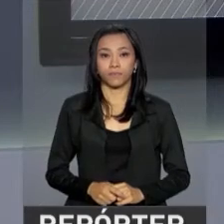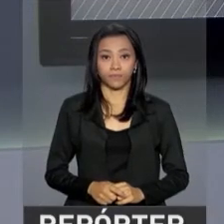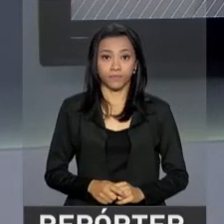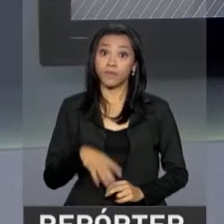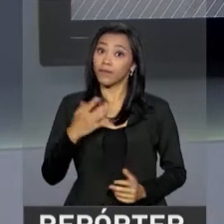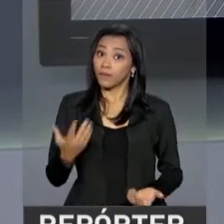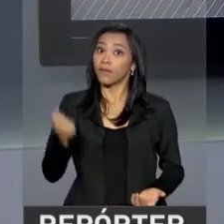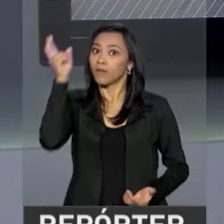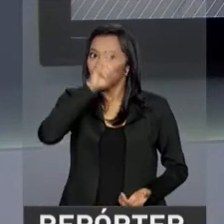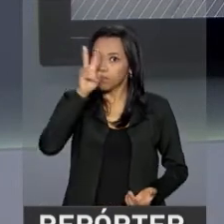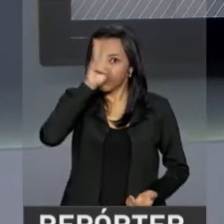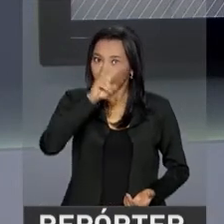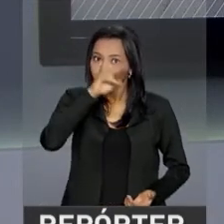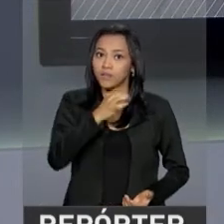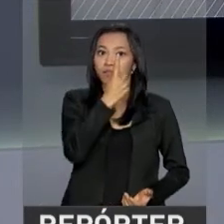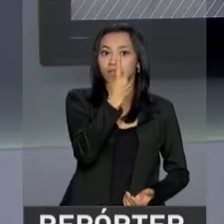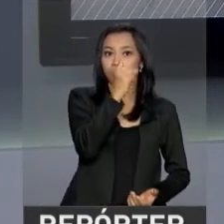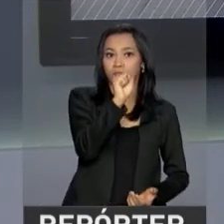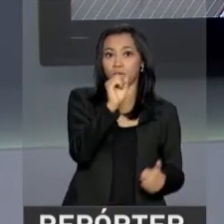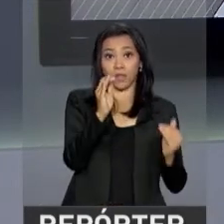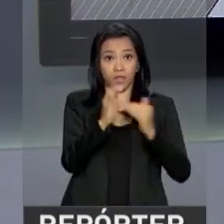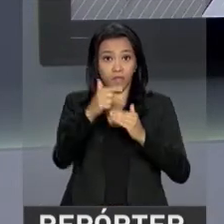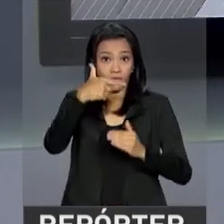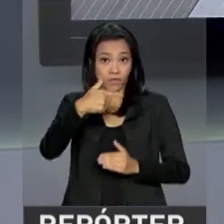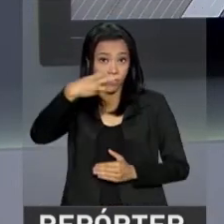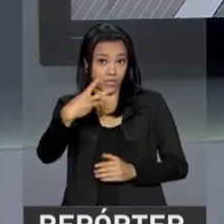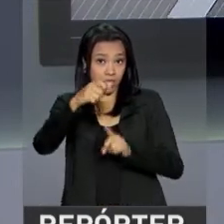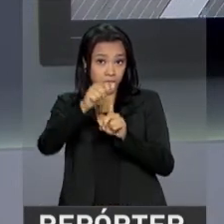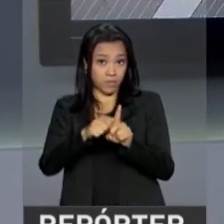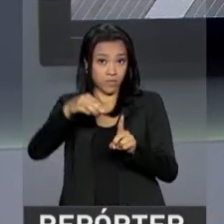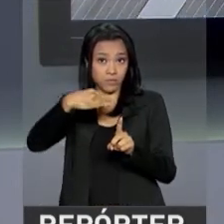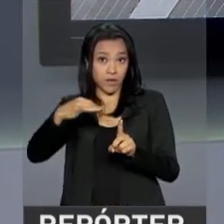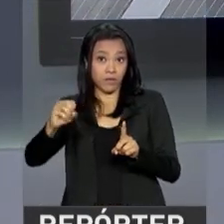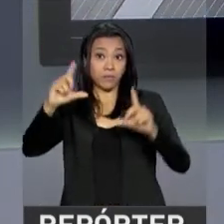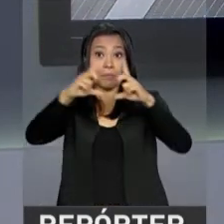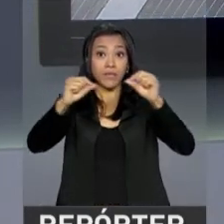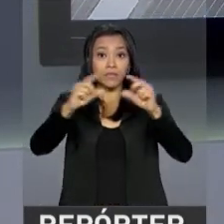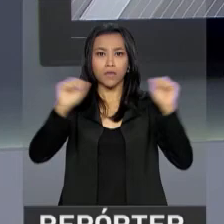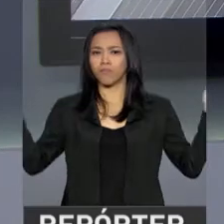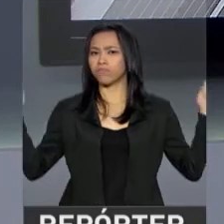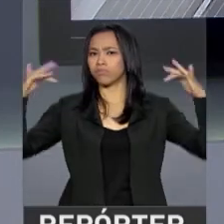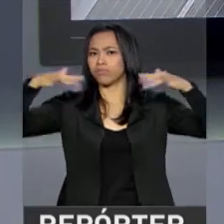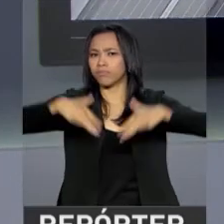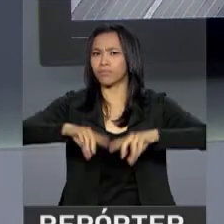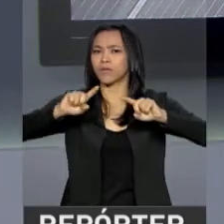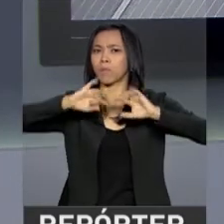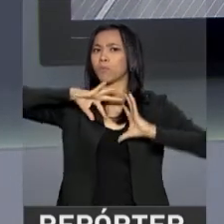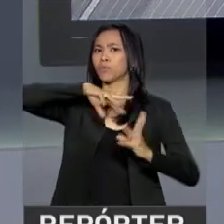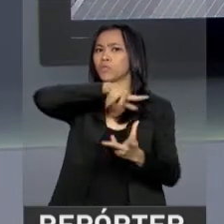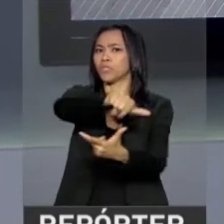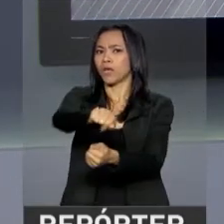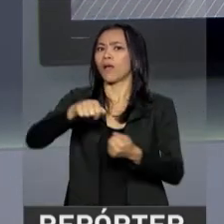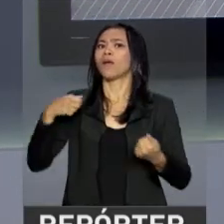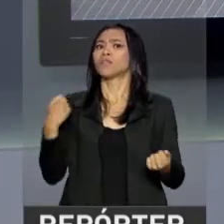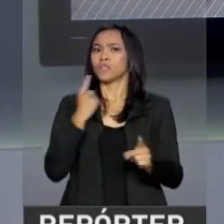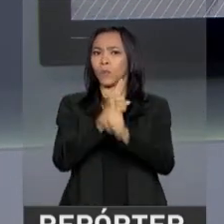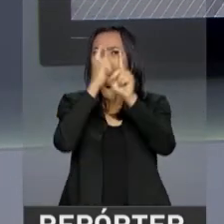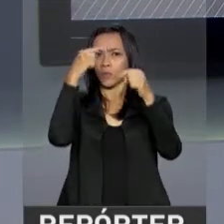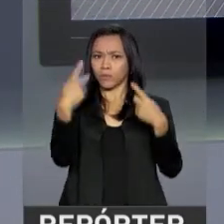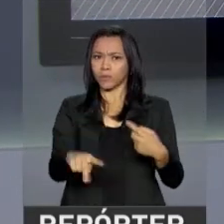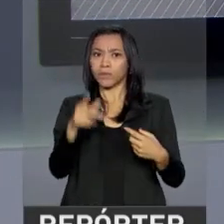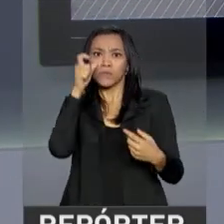lembrando que 18 a 23 de março brasília vai reunir os principais especialistas mundiais e cidadãos interessados